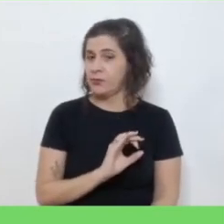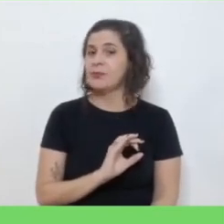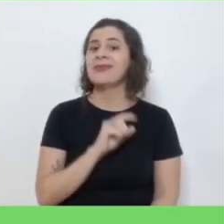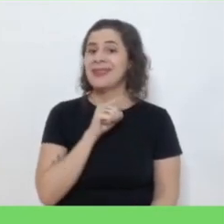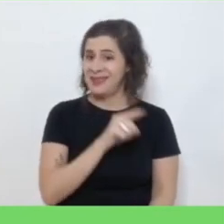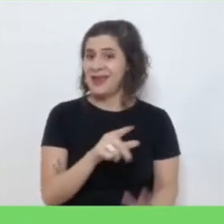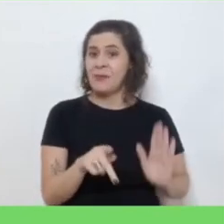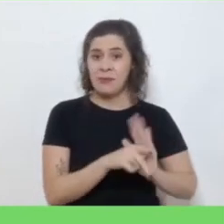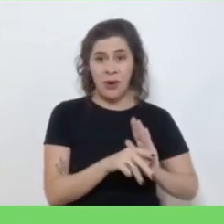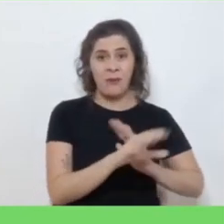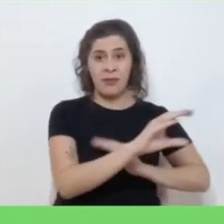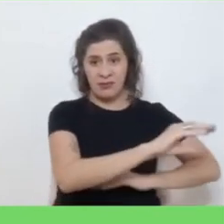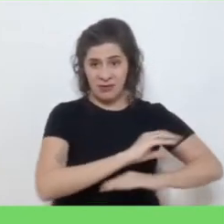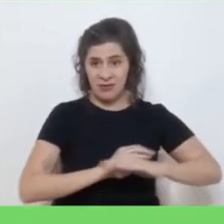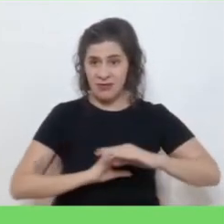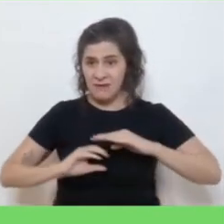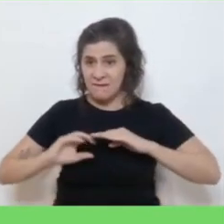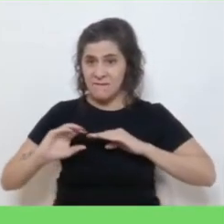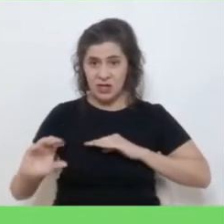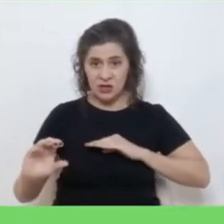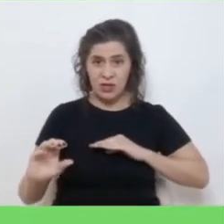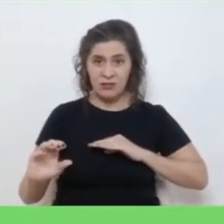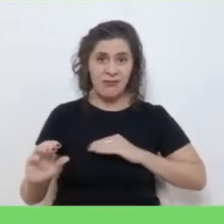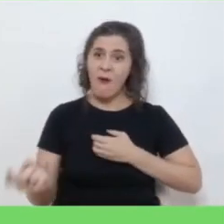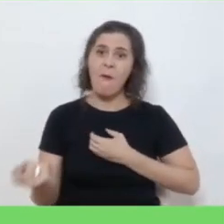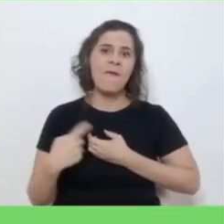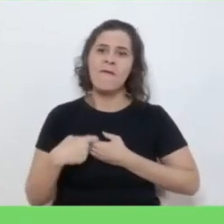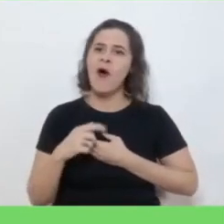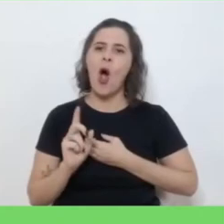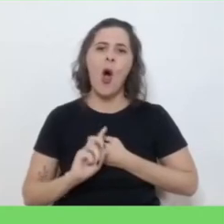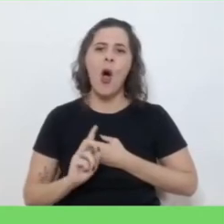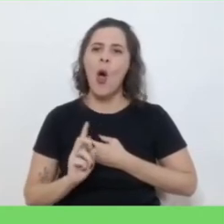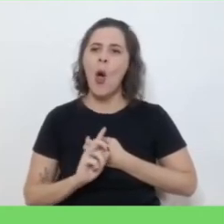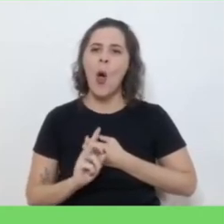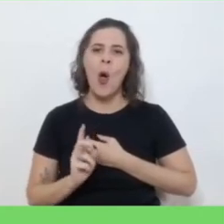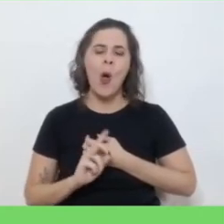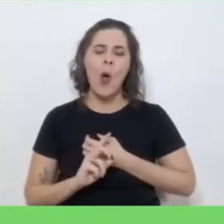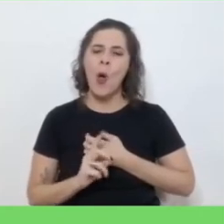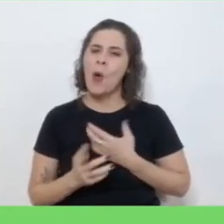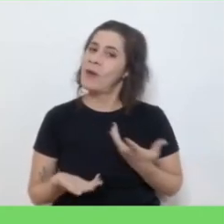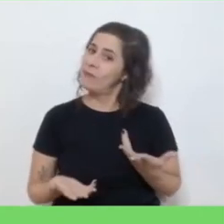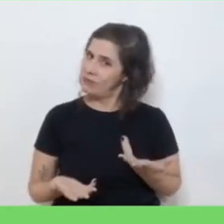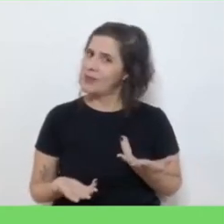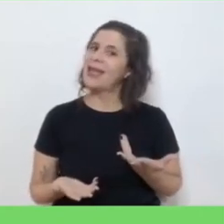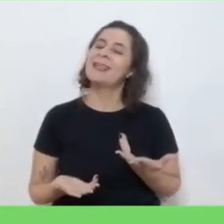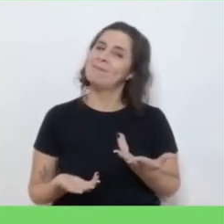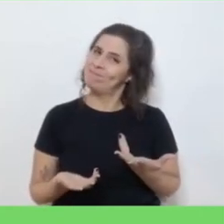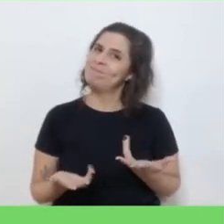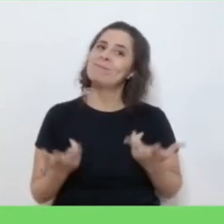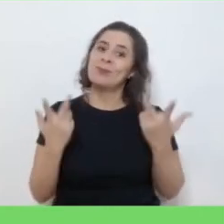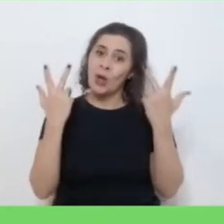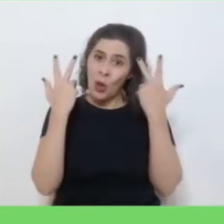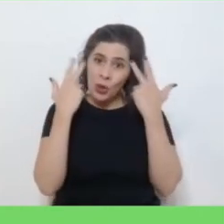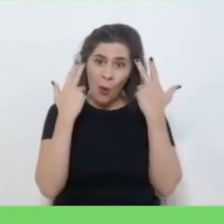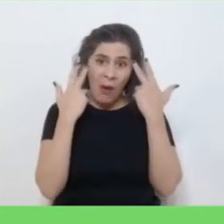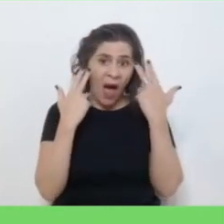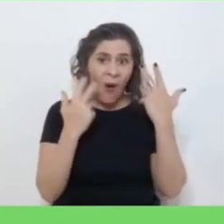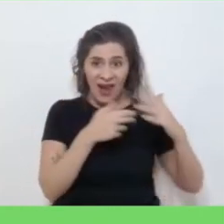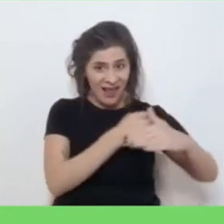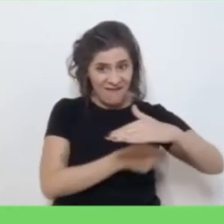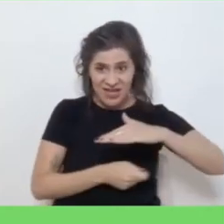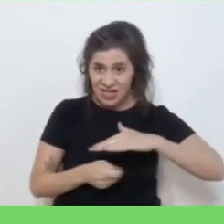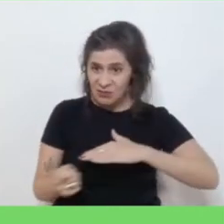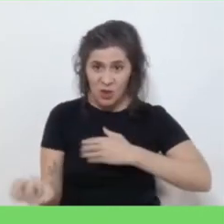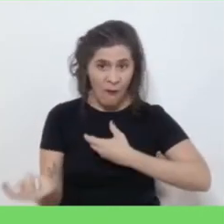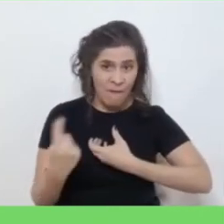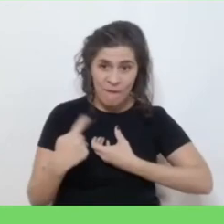dos investimentos que eles fazem não dão retorno. Então, assim, é muito comum eles, num curto prazo, não dar